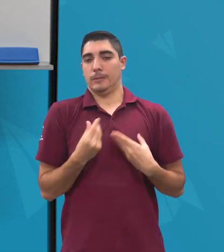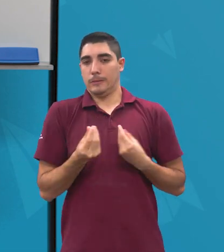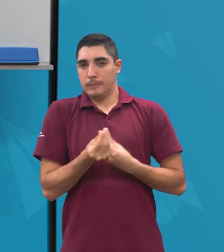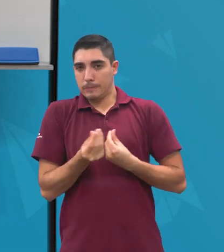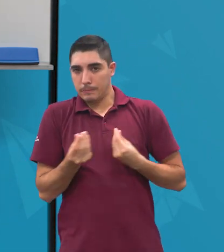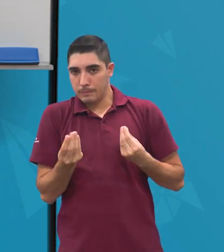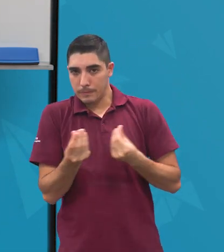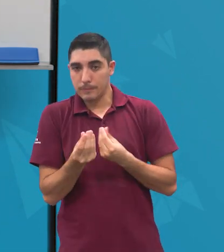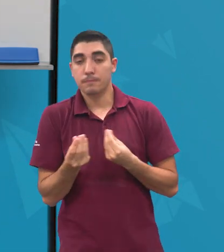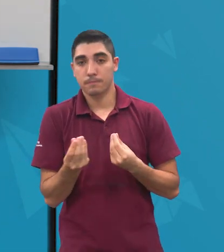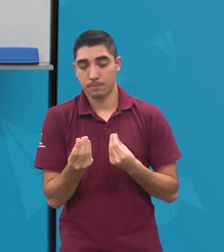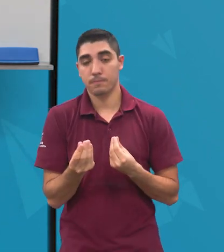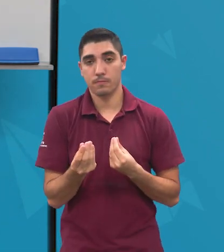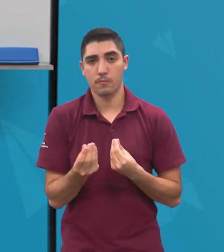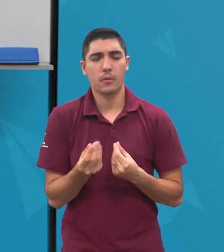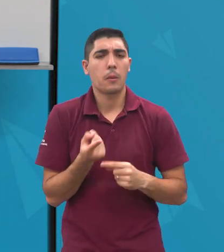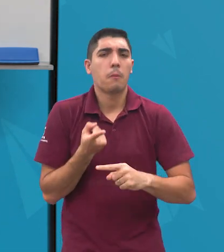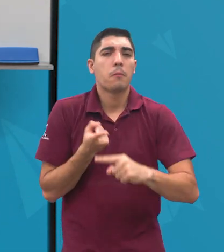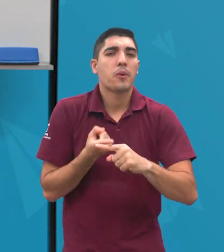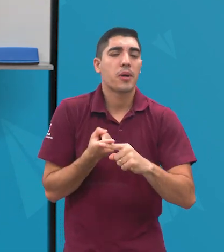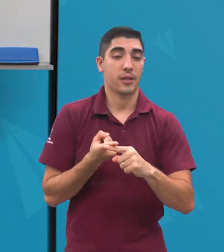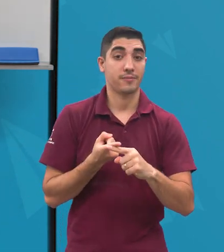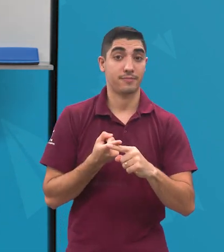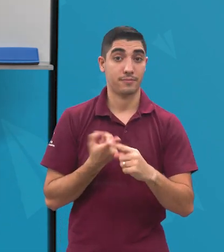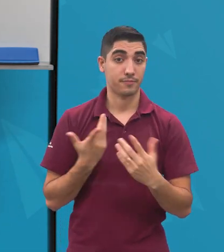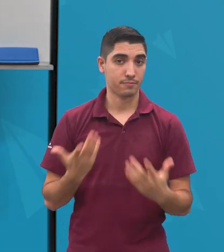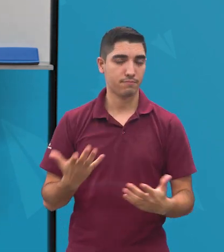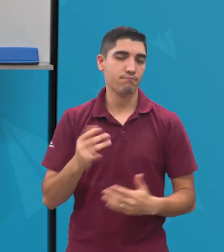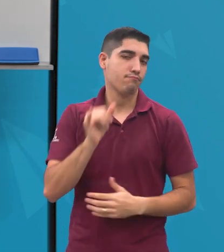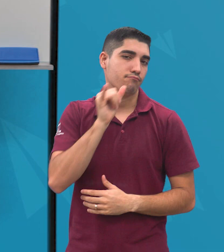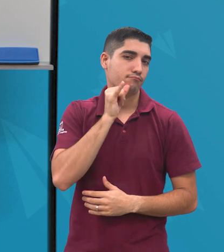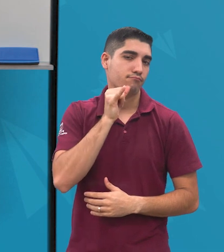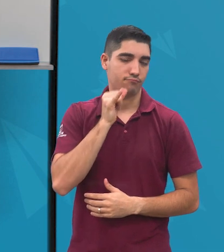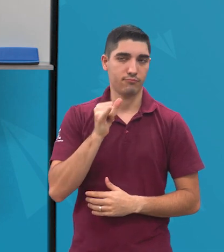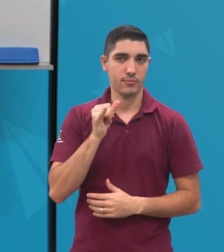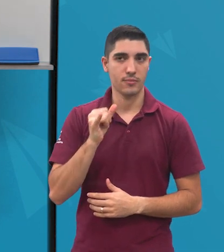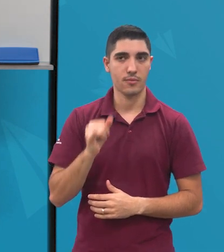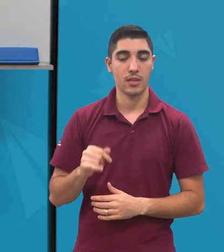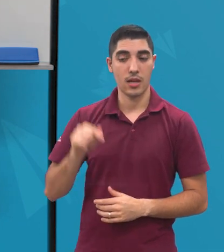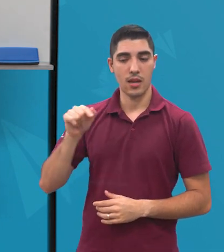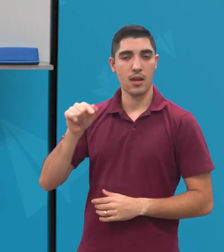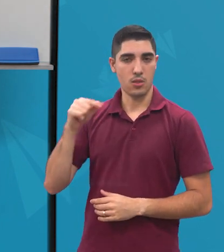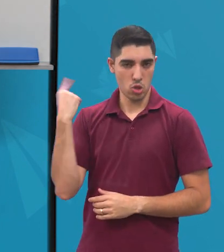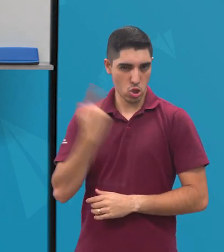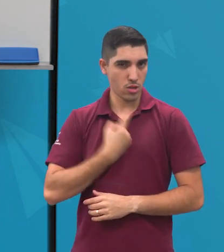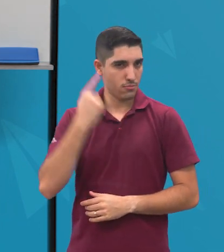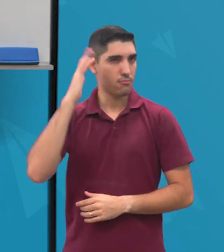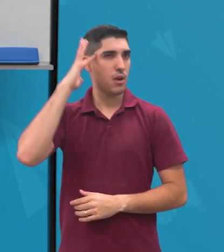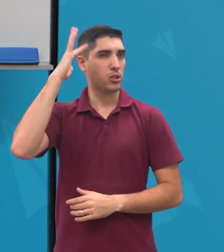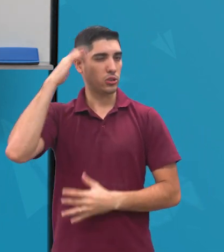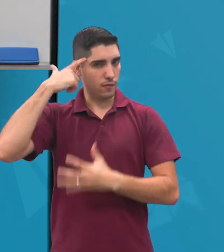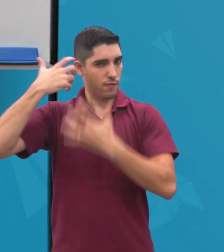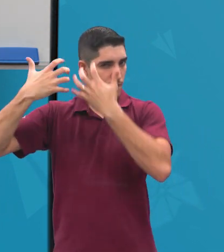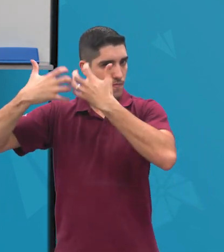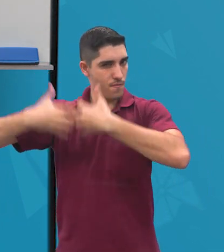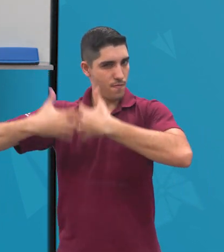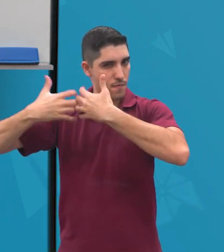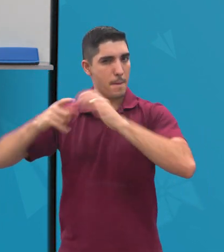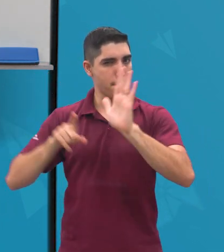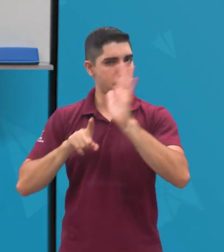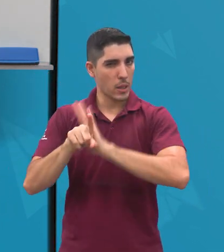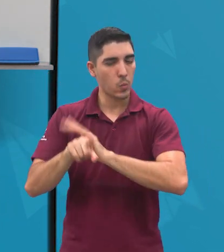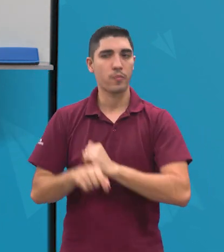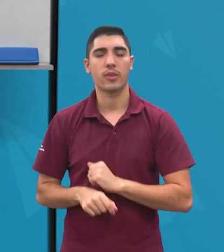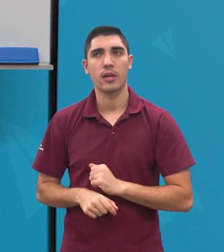trabalho. Por que eu falo isso? Se a gente fosse tentar responder a seguinte pergunta: como interpretar